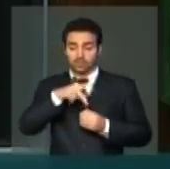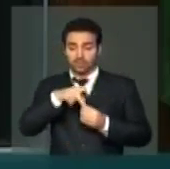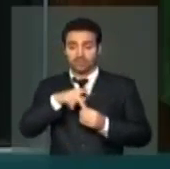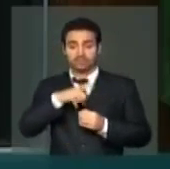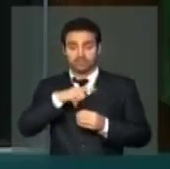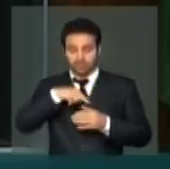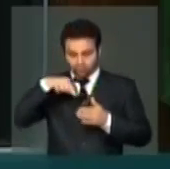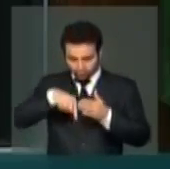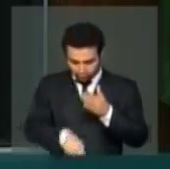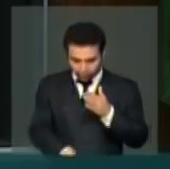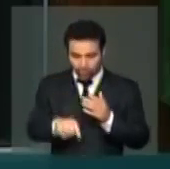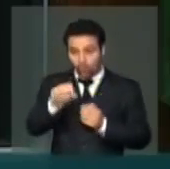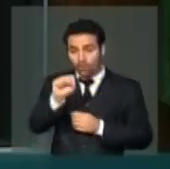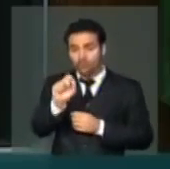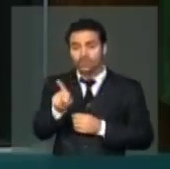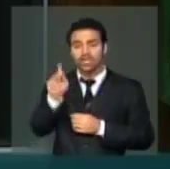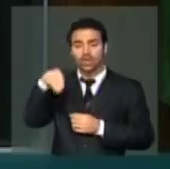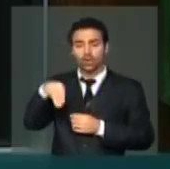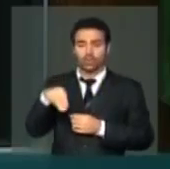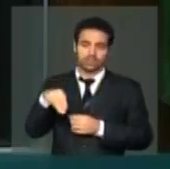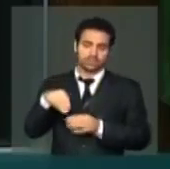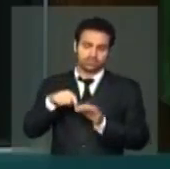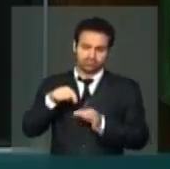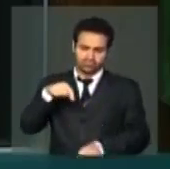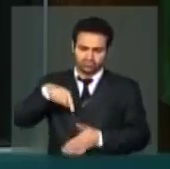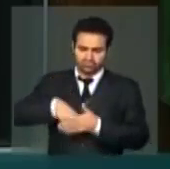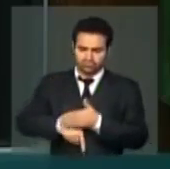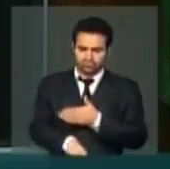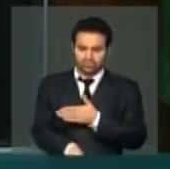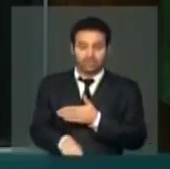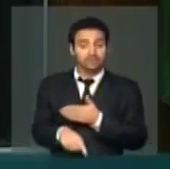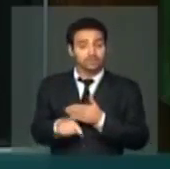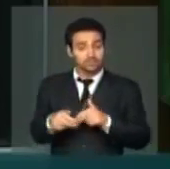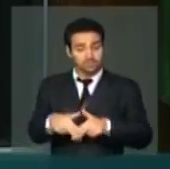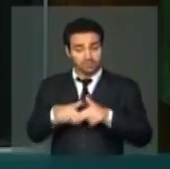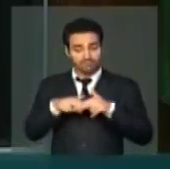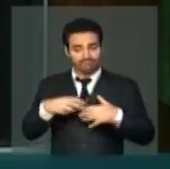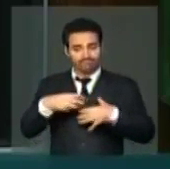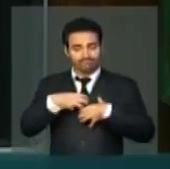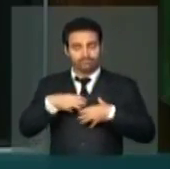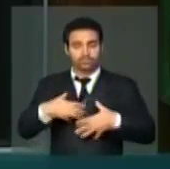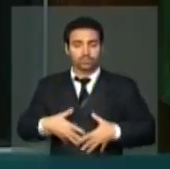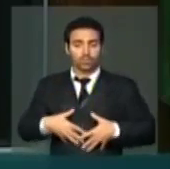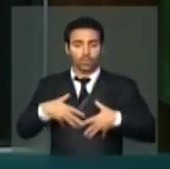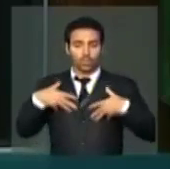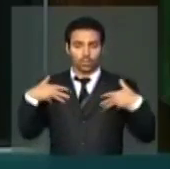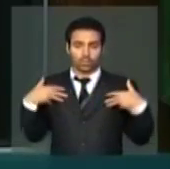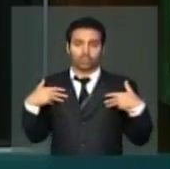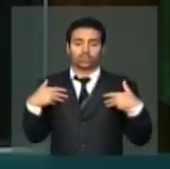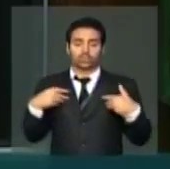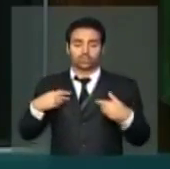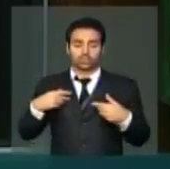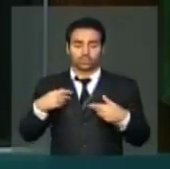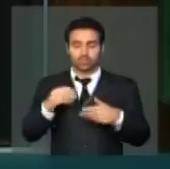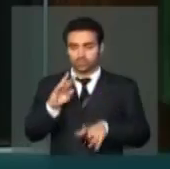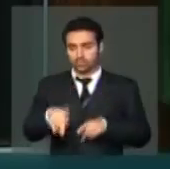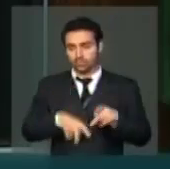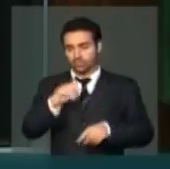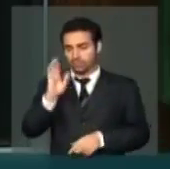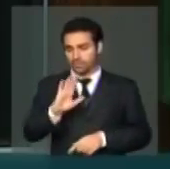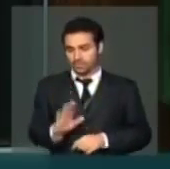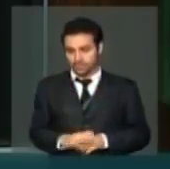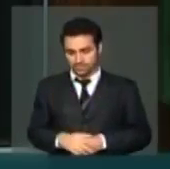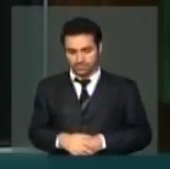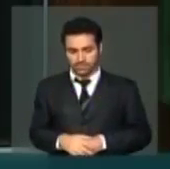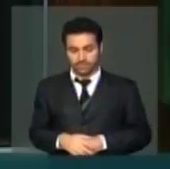8 quilômetros de profundidade. Esse é um orgulho do nosso povo brasileiro.